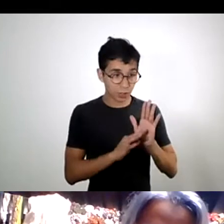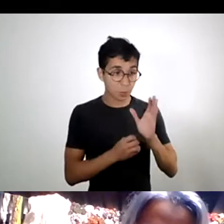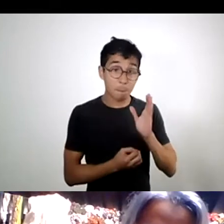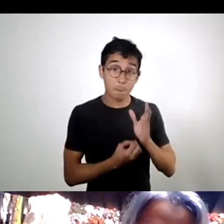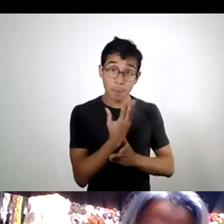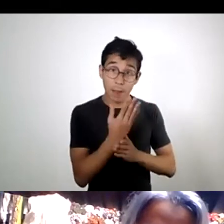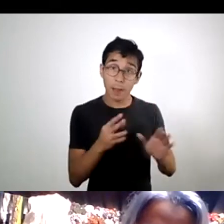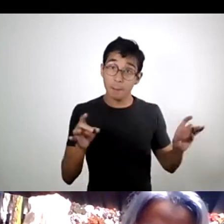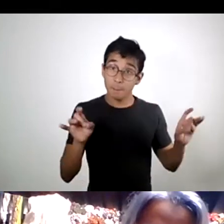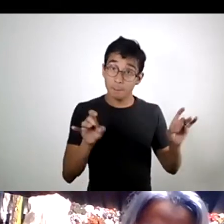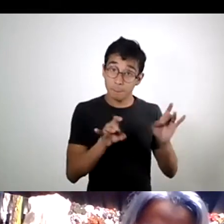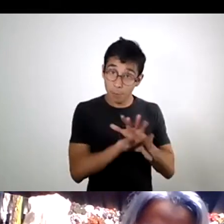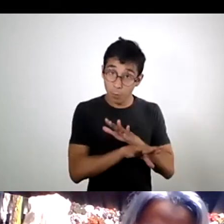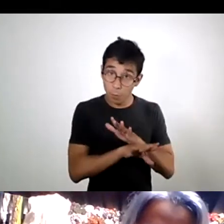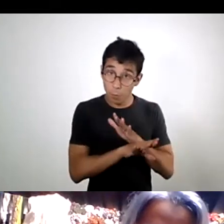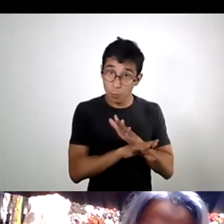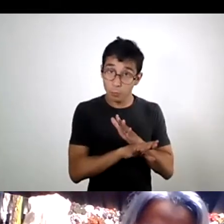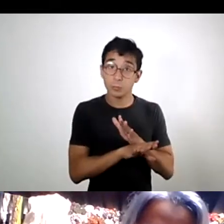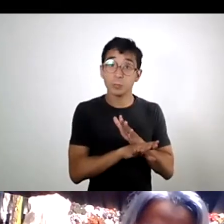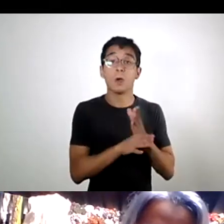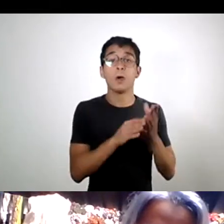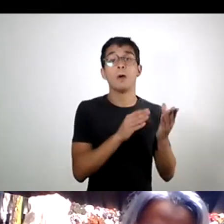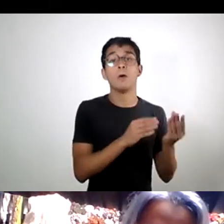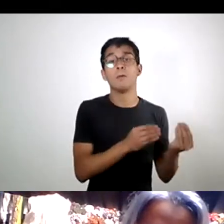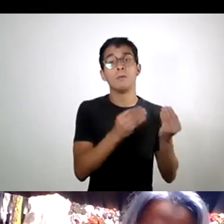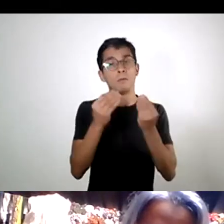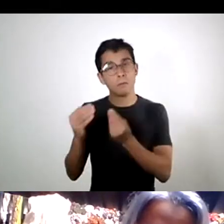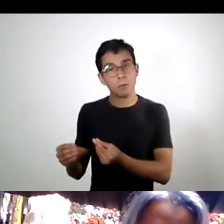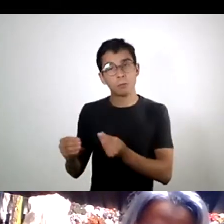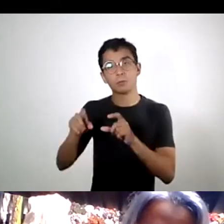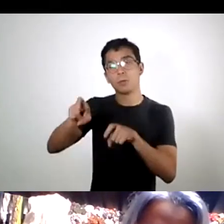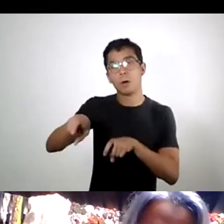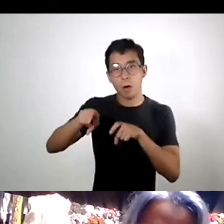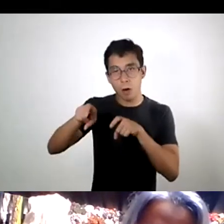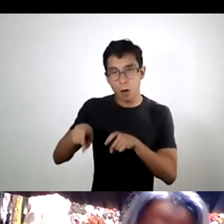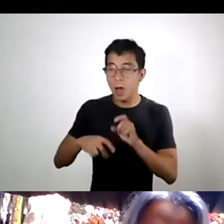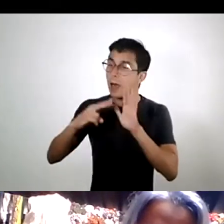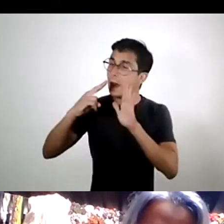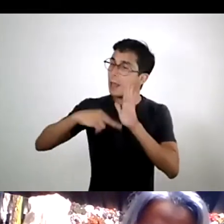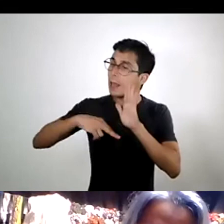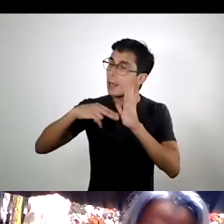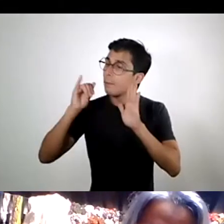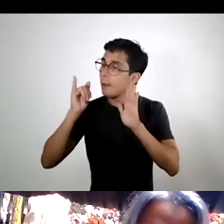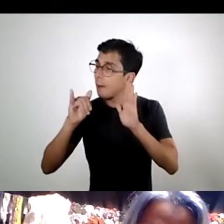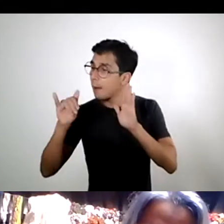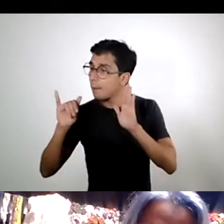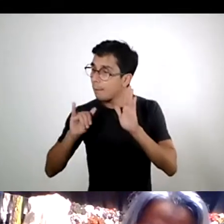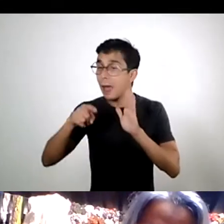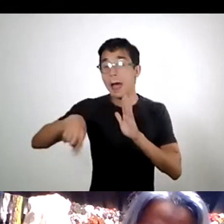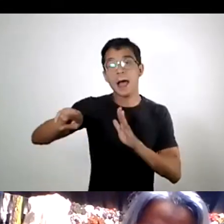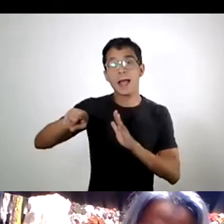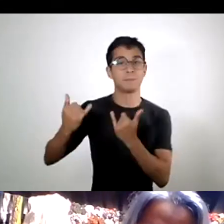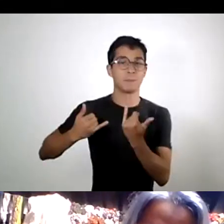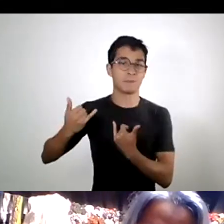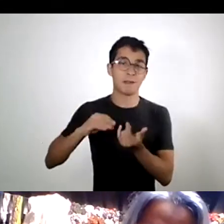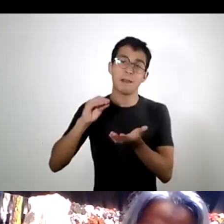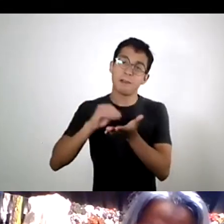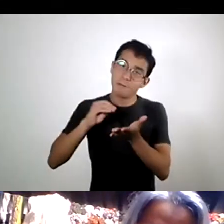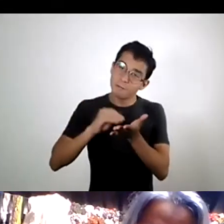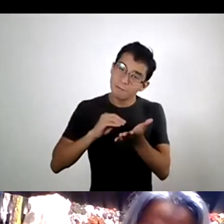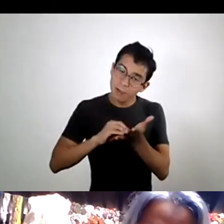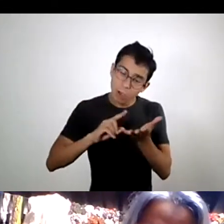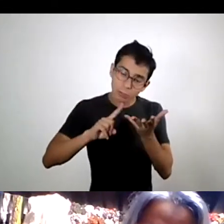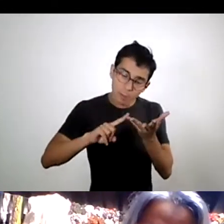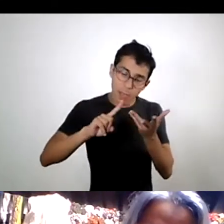escrita estava pronta, a gente voltou para o GT da Roça para ler, e aí eles falavam assim, ó, falta isso.